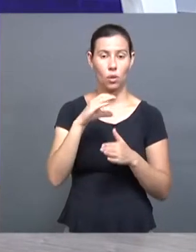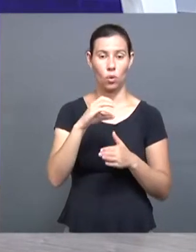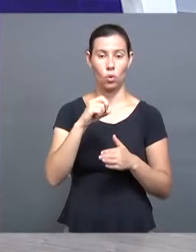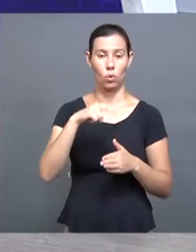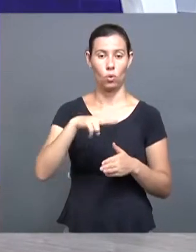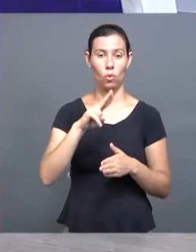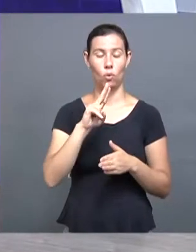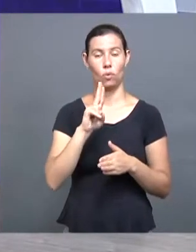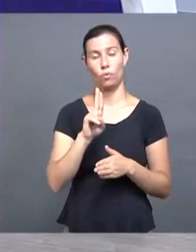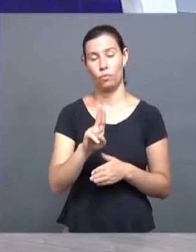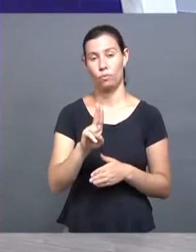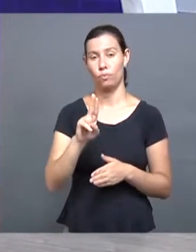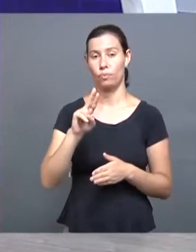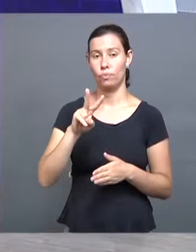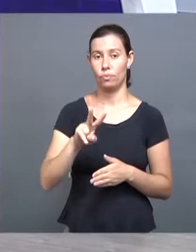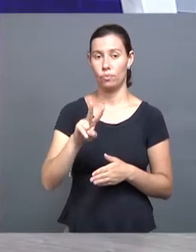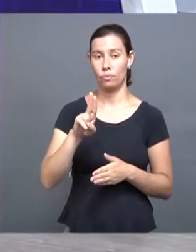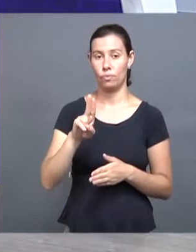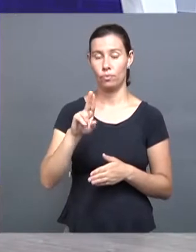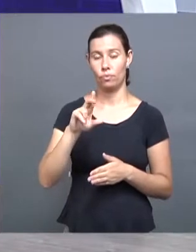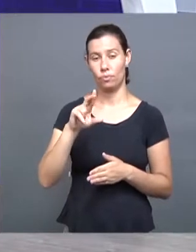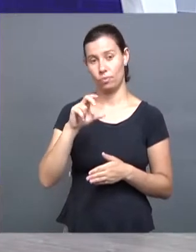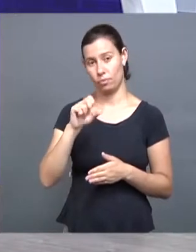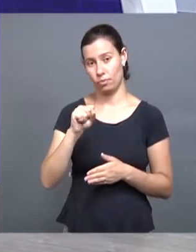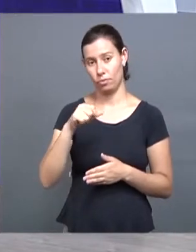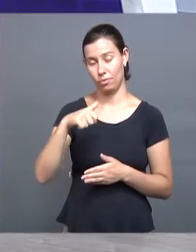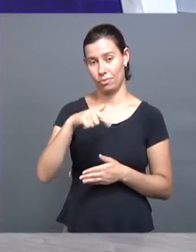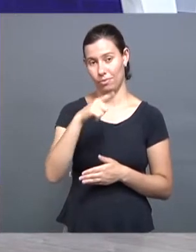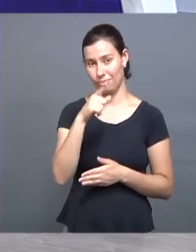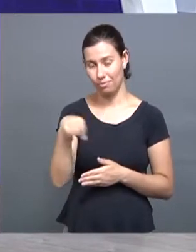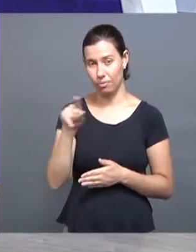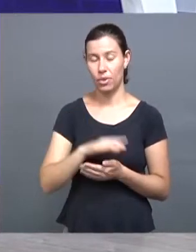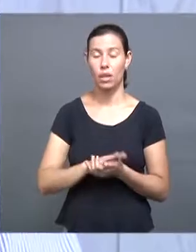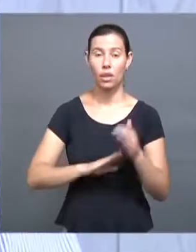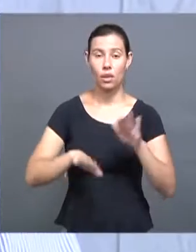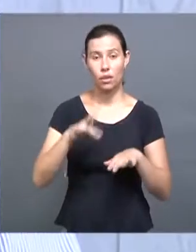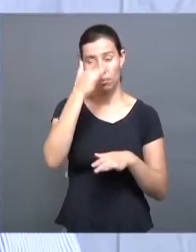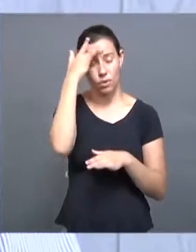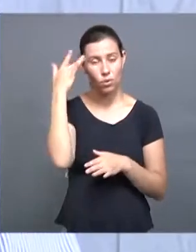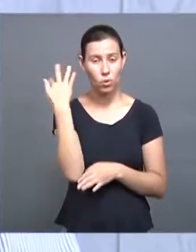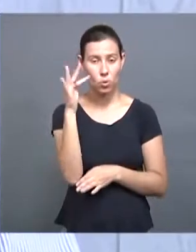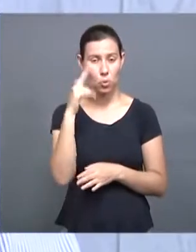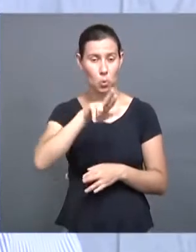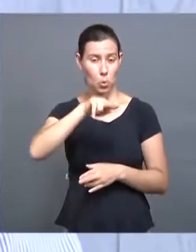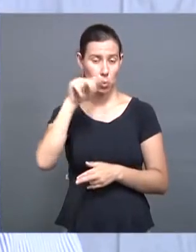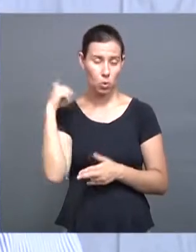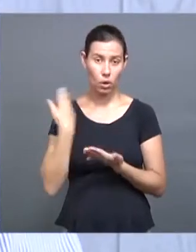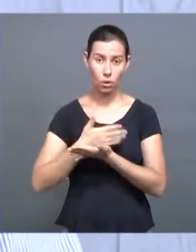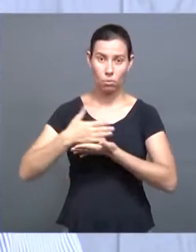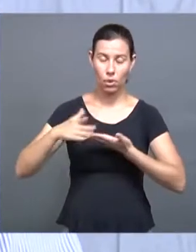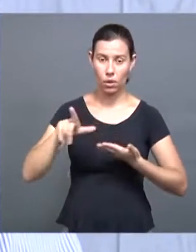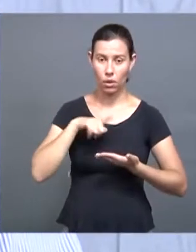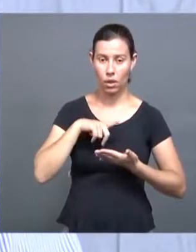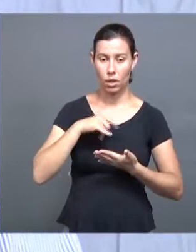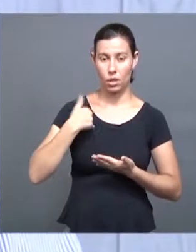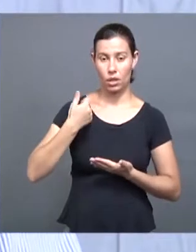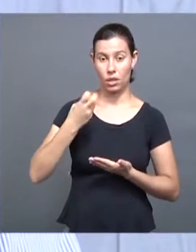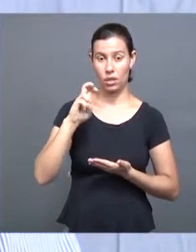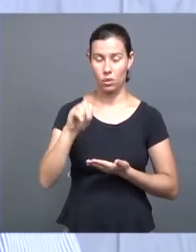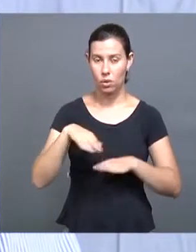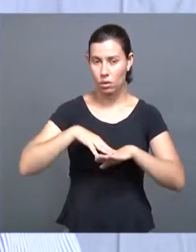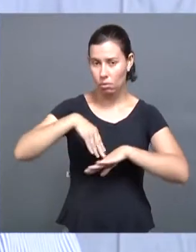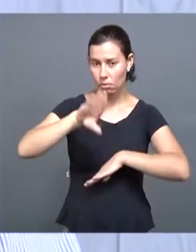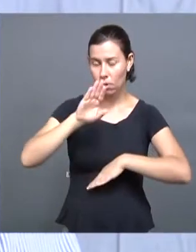logo no começo, é importante ser investigado. Pessoas que nunca tiveram dor de cabeça e começam a ter elas depois dos 50 anos de